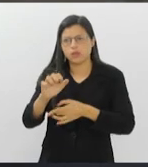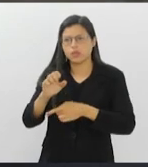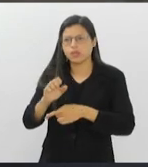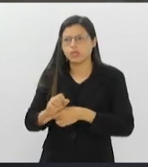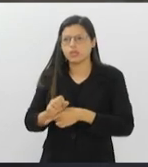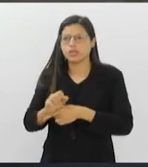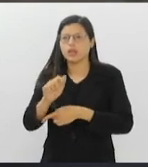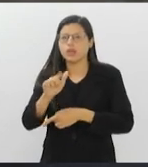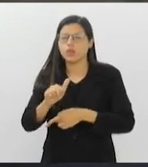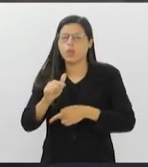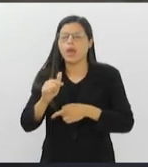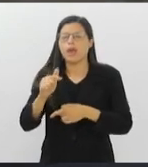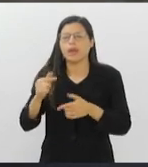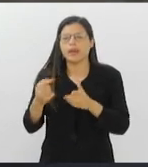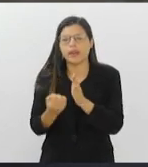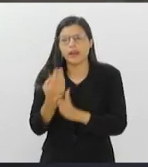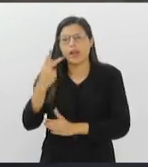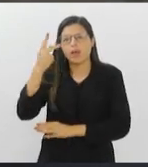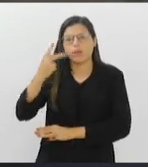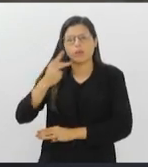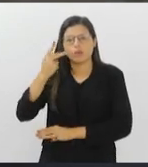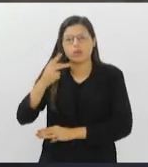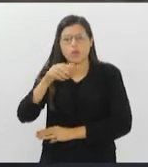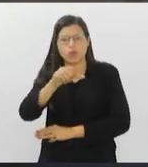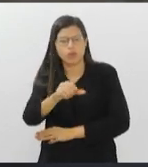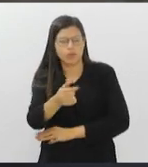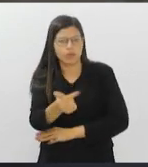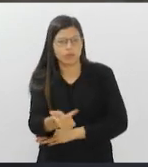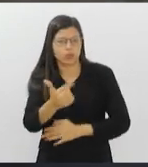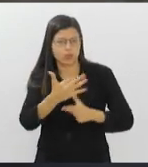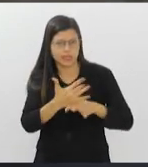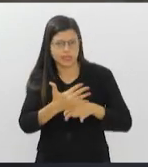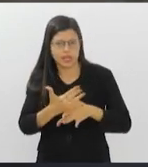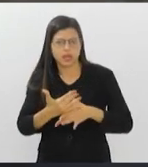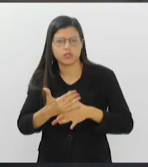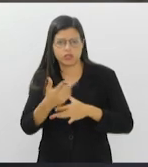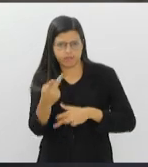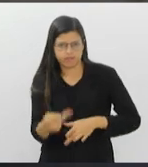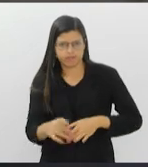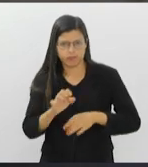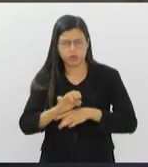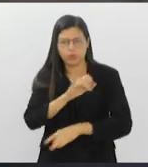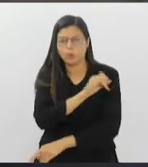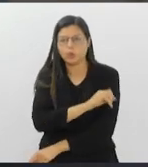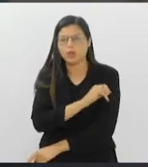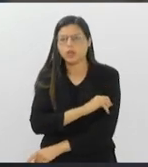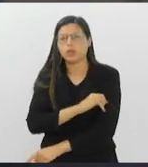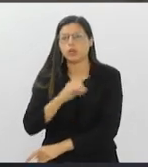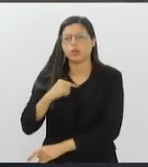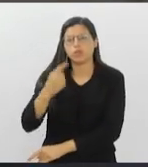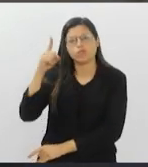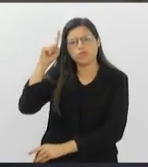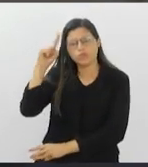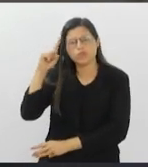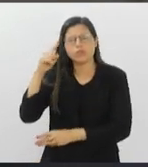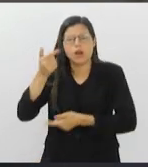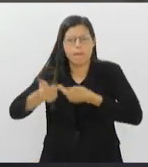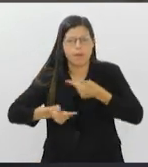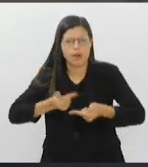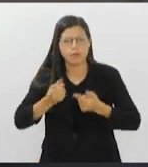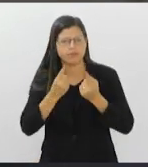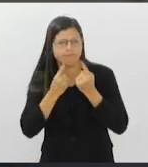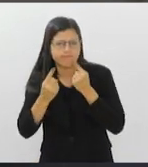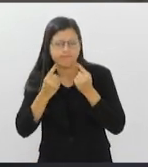matriciar, induzir política pública para os 92 municípios do Estado do Rio de Janeiro. Então, diuturnamente, nós trabalhamos com diálogo junto a